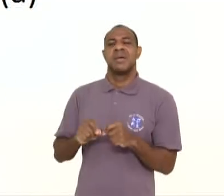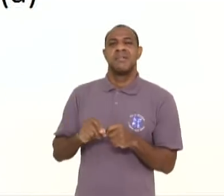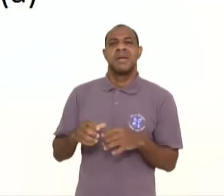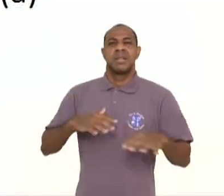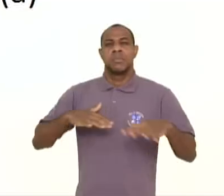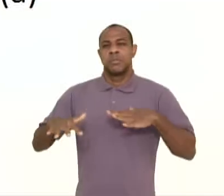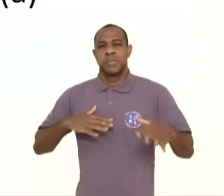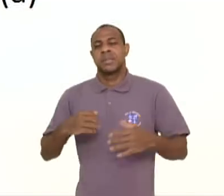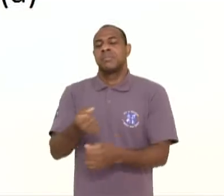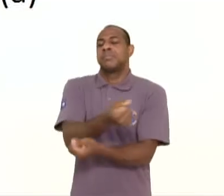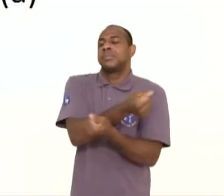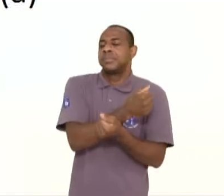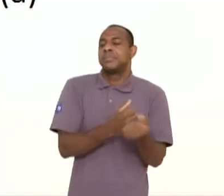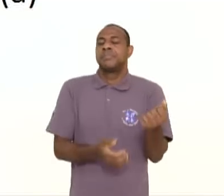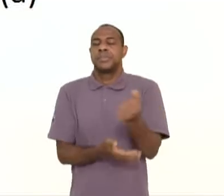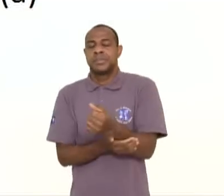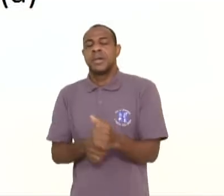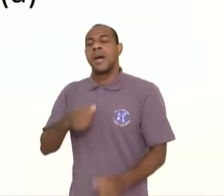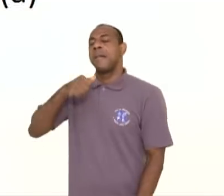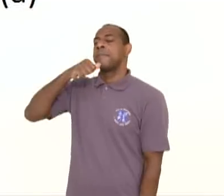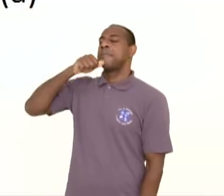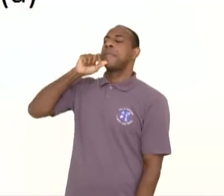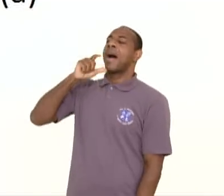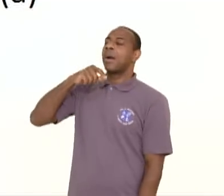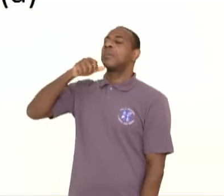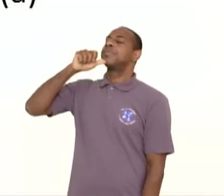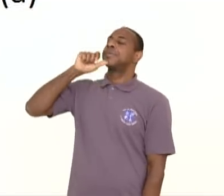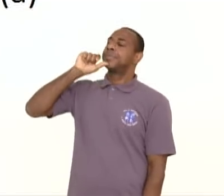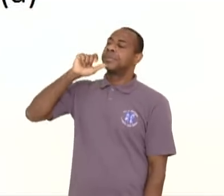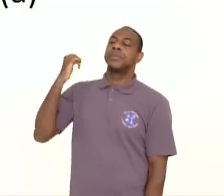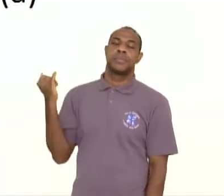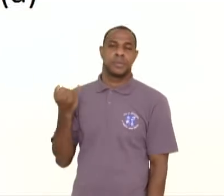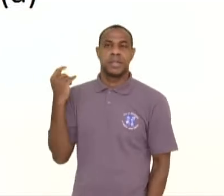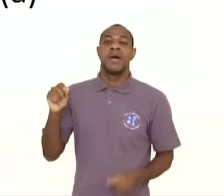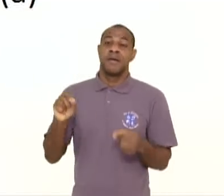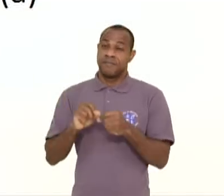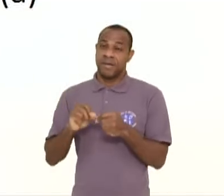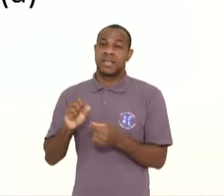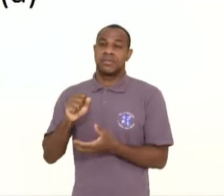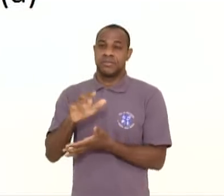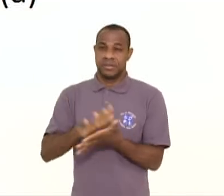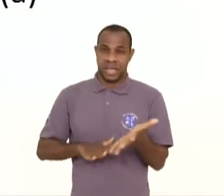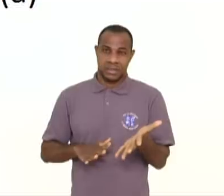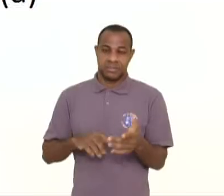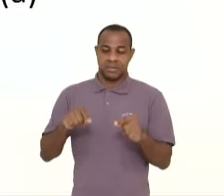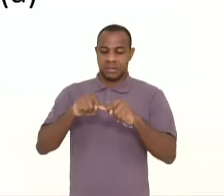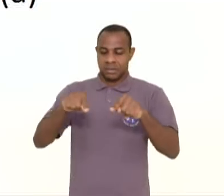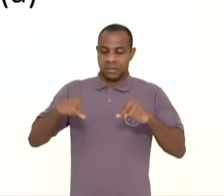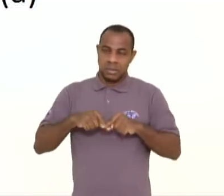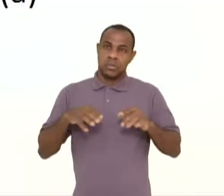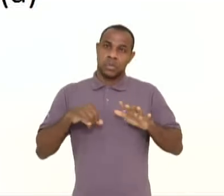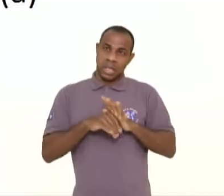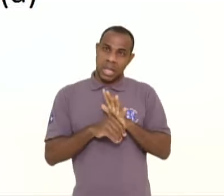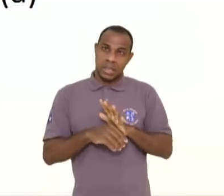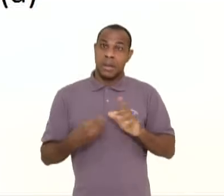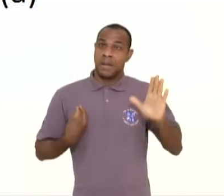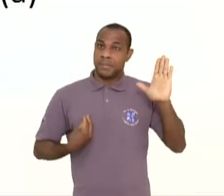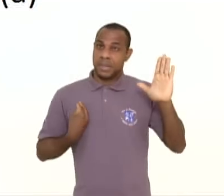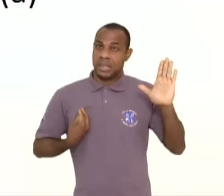faz alongamento, mantenha-se hidratado, realize as atividades no Classroom, super importante essa realização, garanta a sua